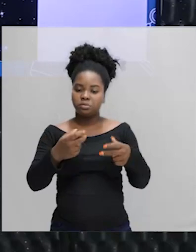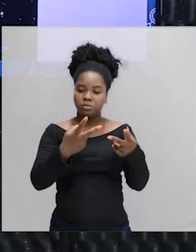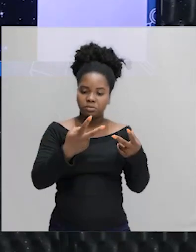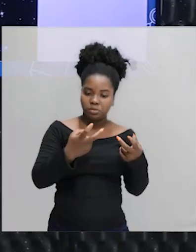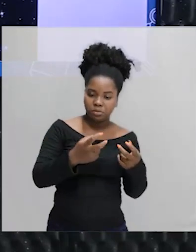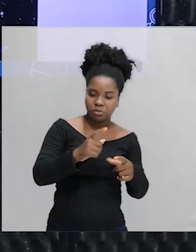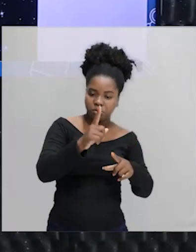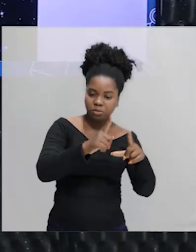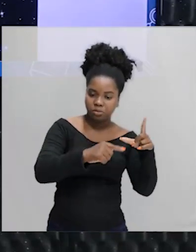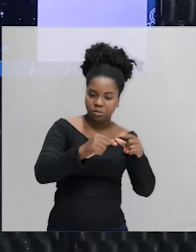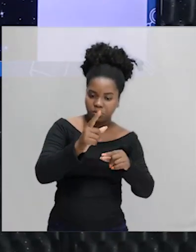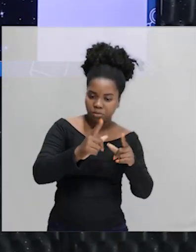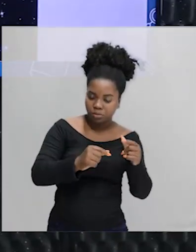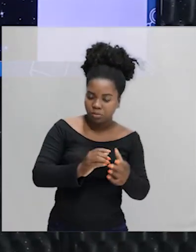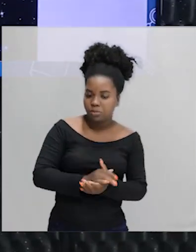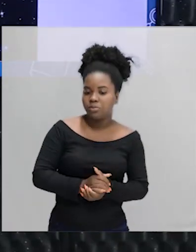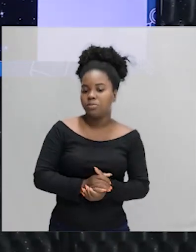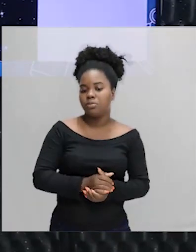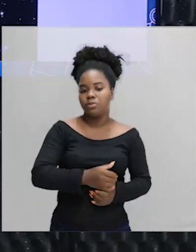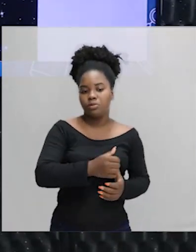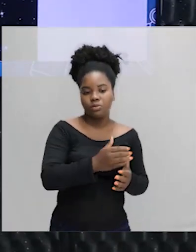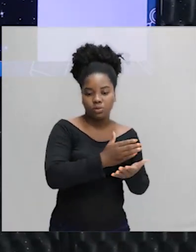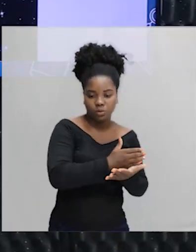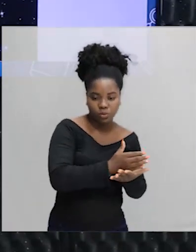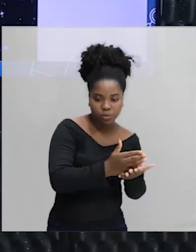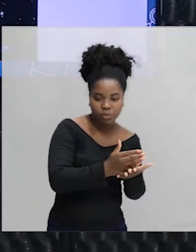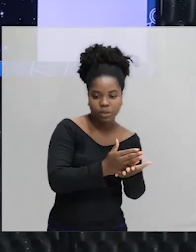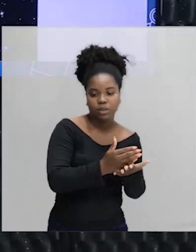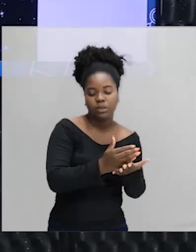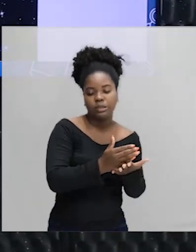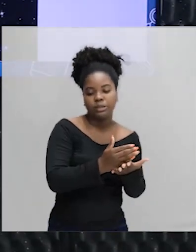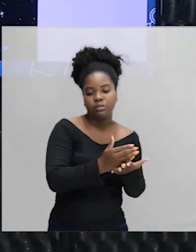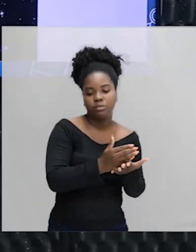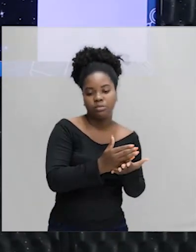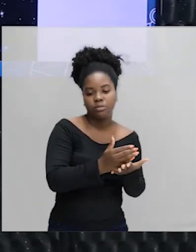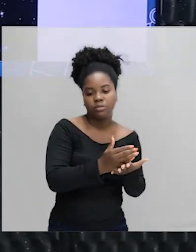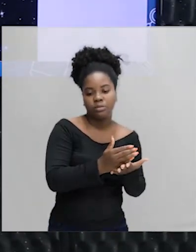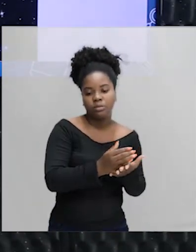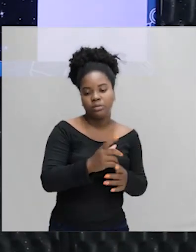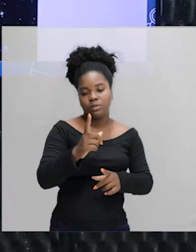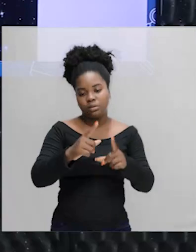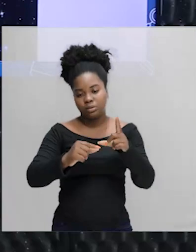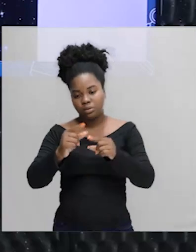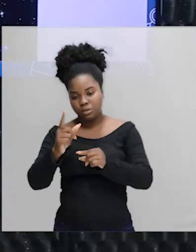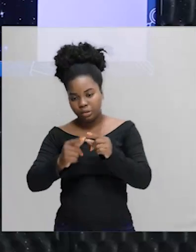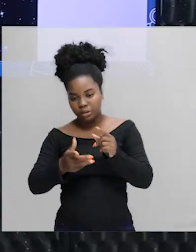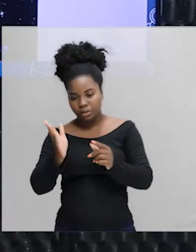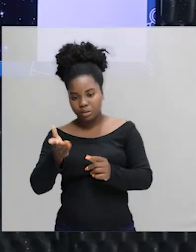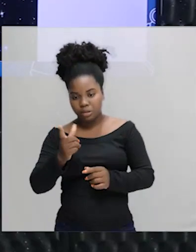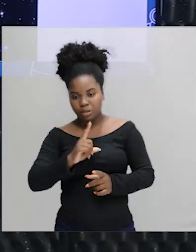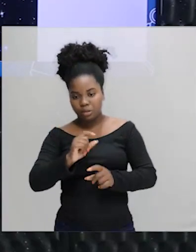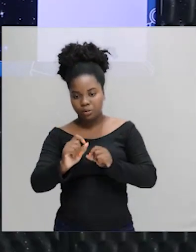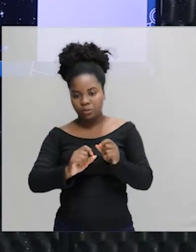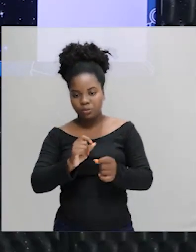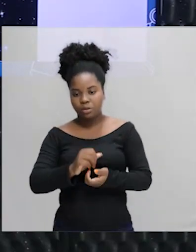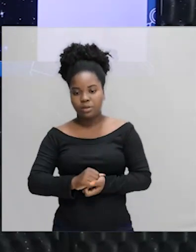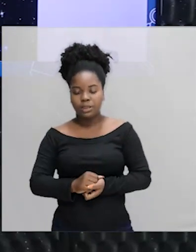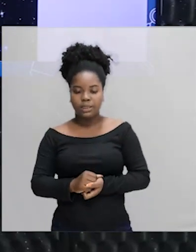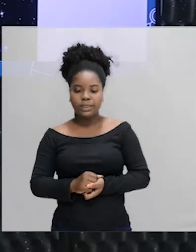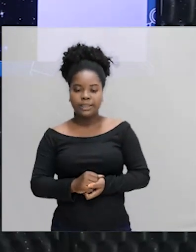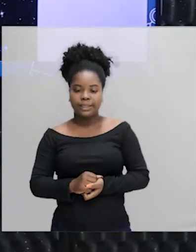estrelas no estágio inicial do seu nascimento, lá nas nebulosas, e estrelas que já estão